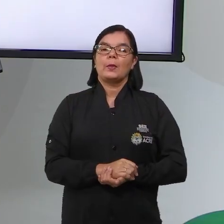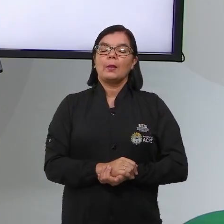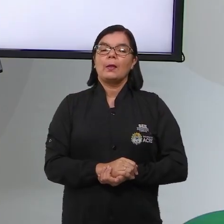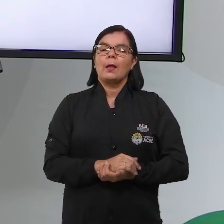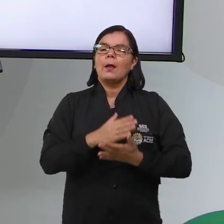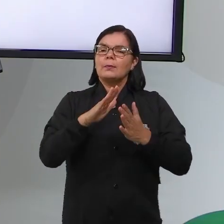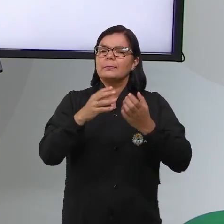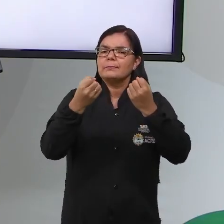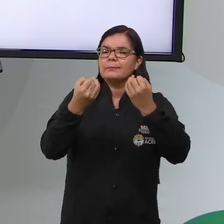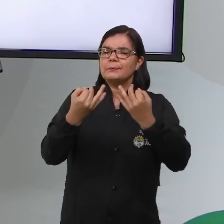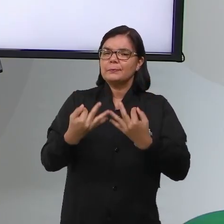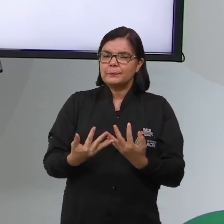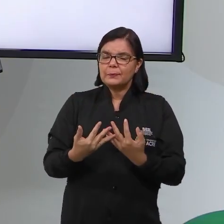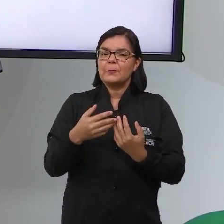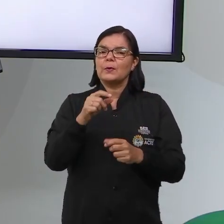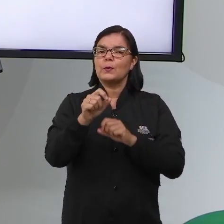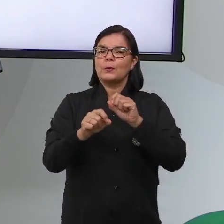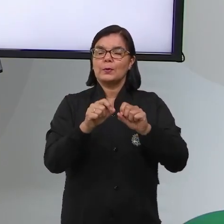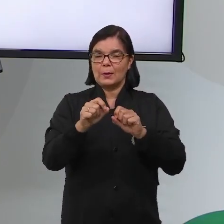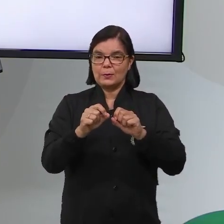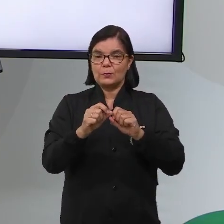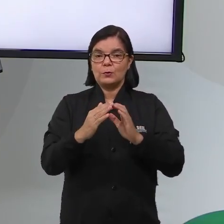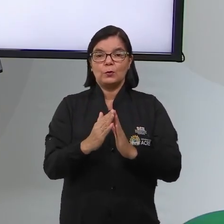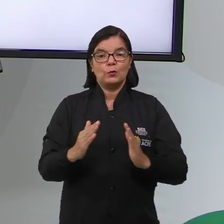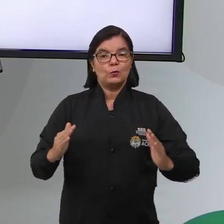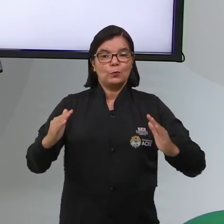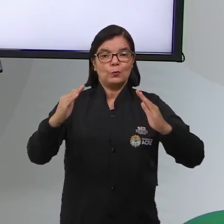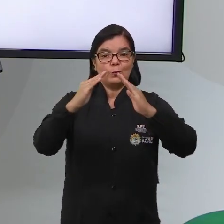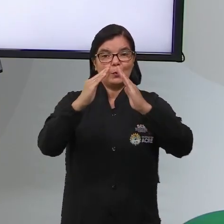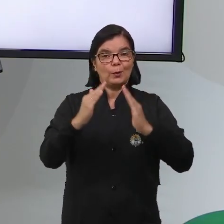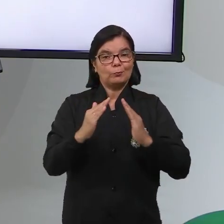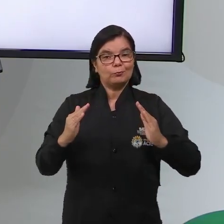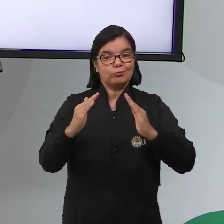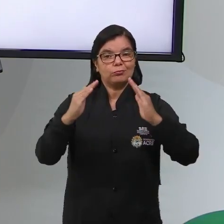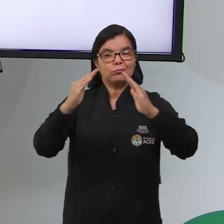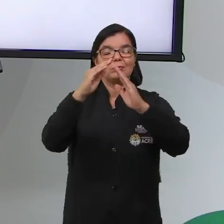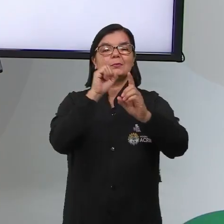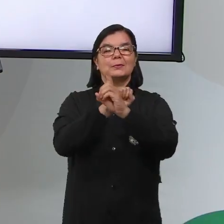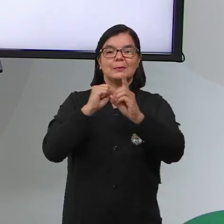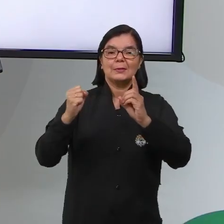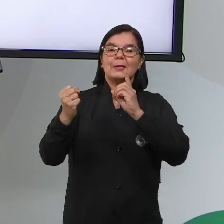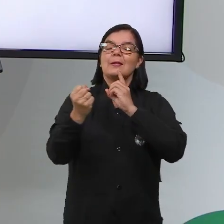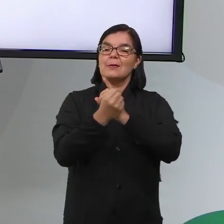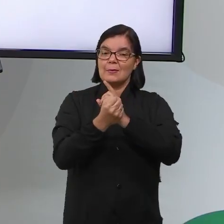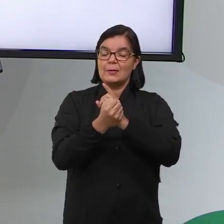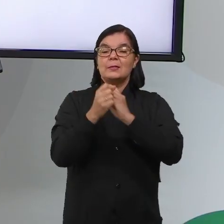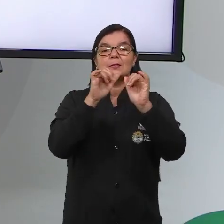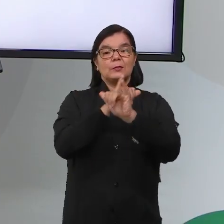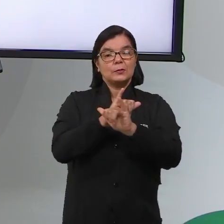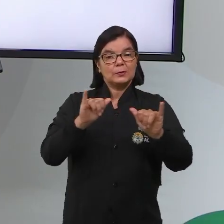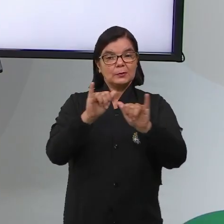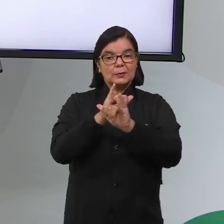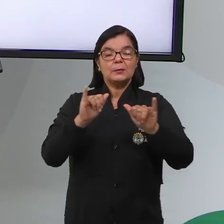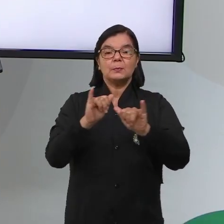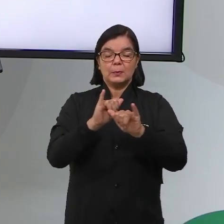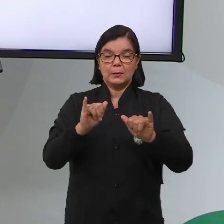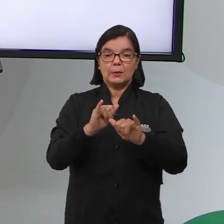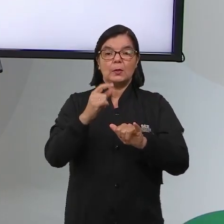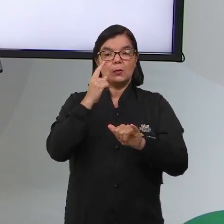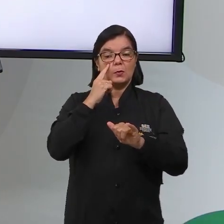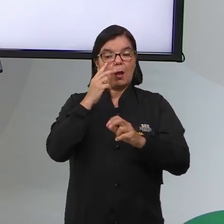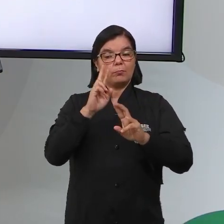vamos abordar a questão dos estratos sociais, ou seja, é uma informação que ela